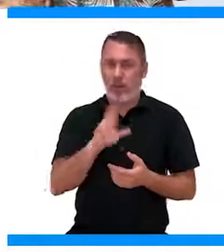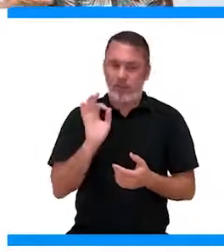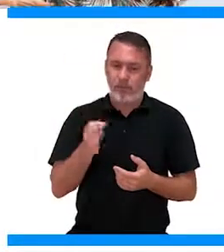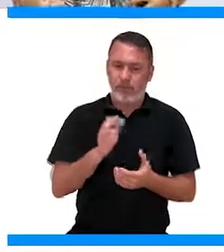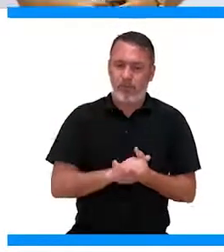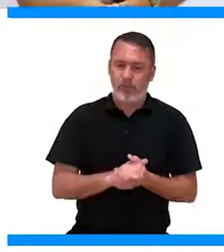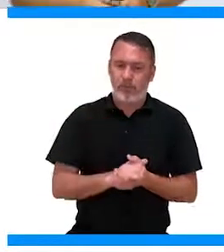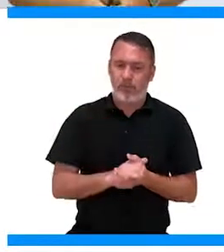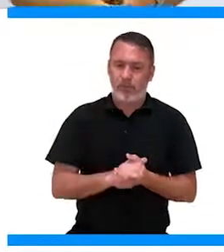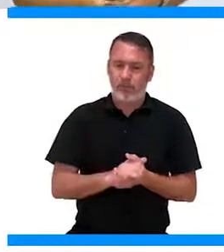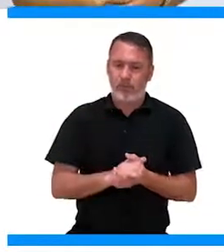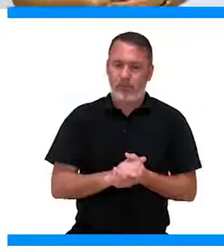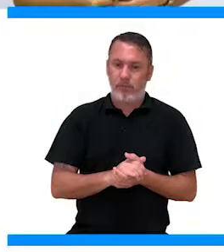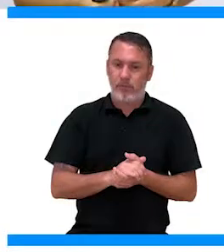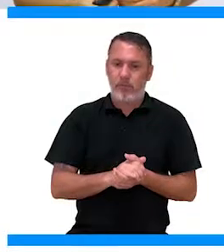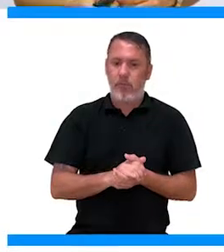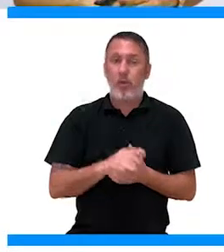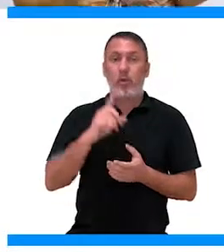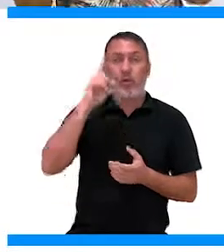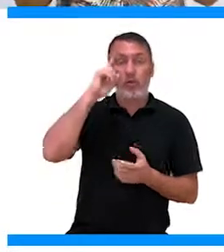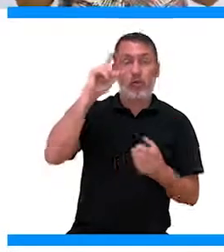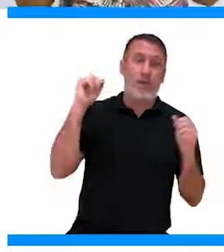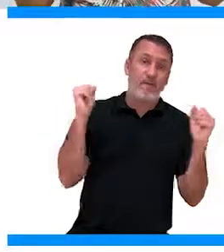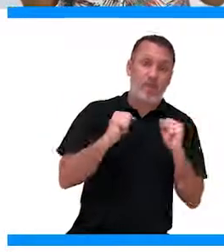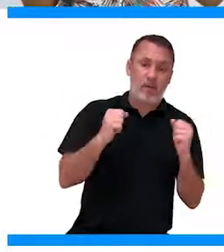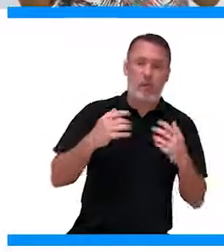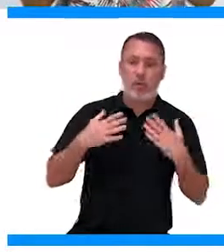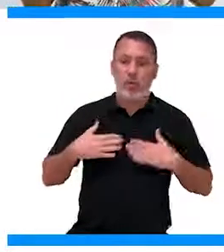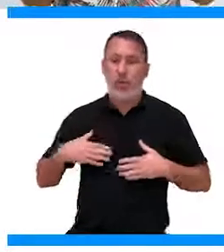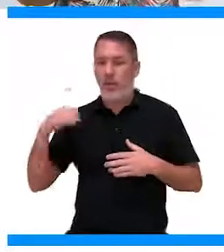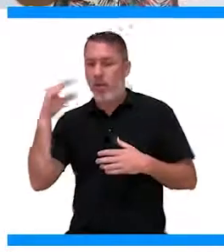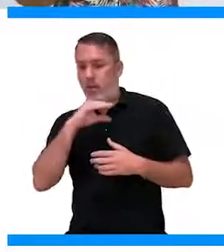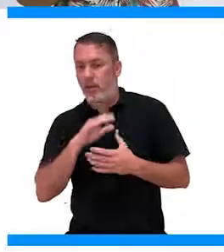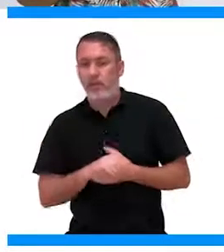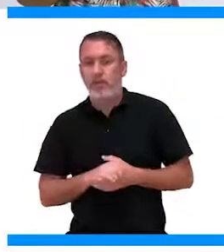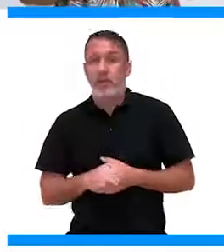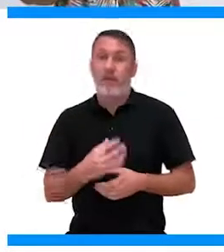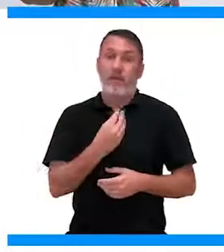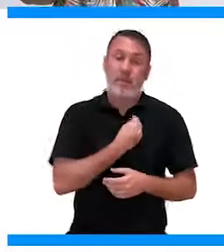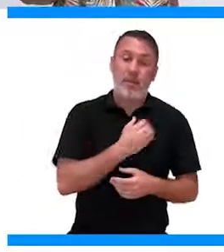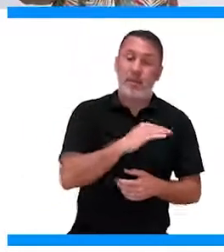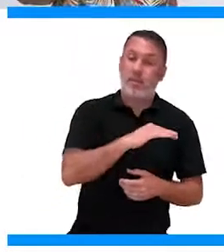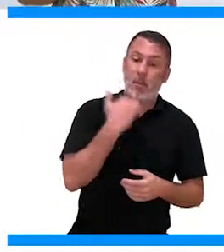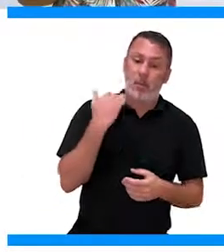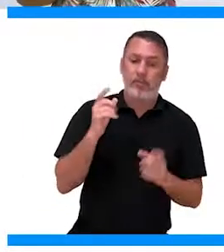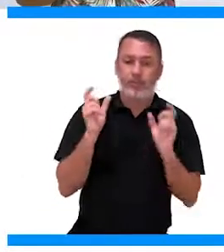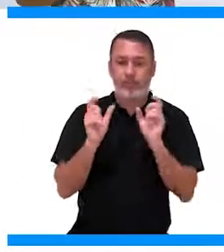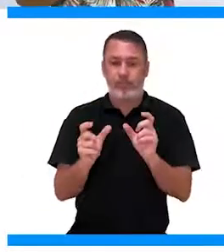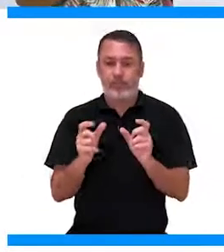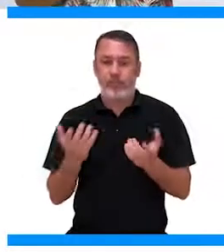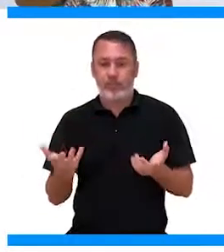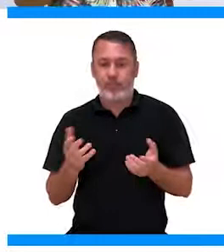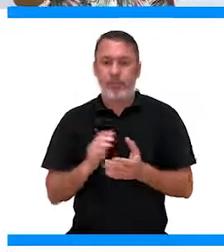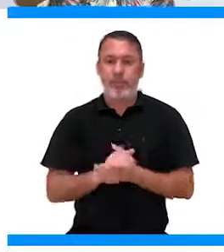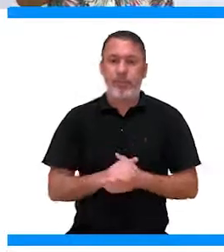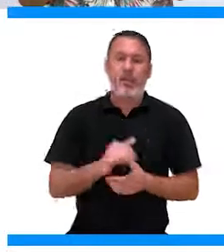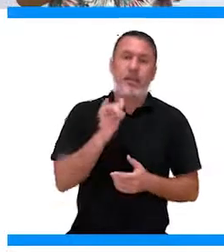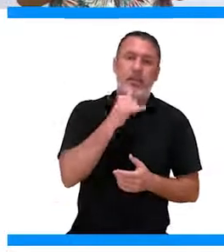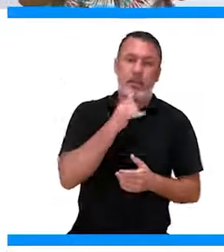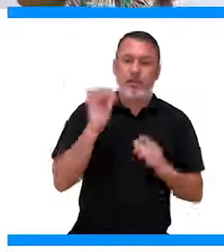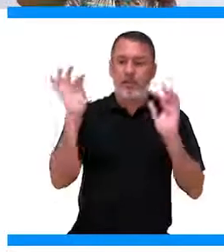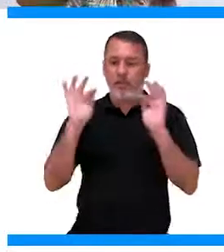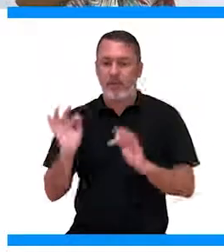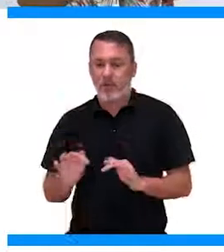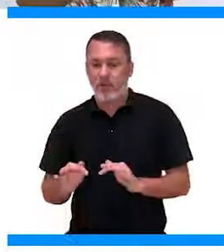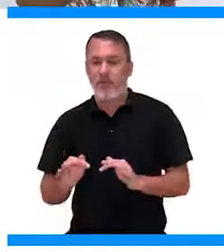ideias contrárias. O dia está frio, meu corpo está quente também. A vida e a morte, duas figuras de uma mesma moeda, vida e morte.